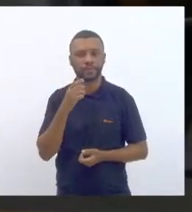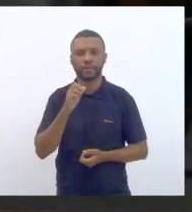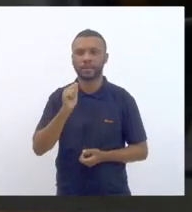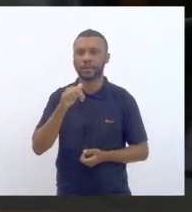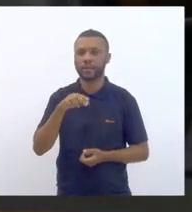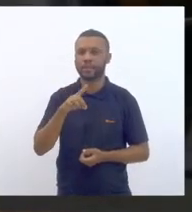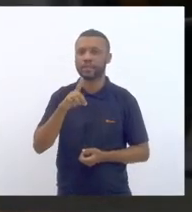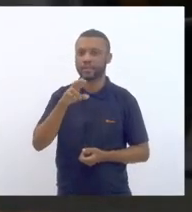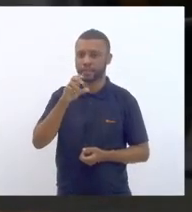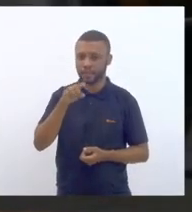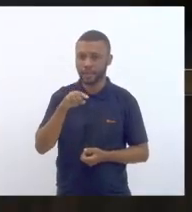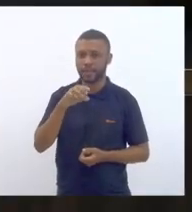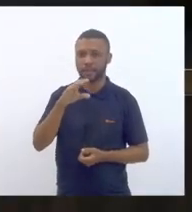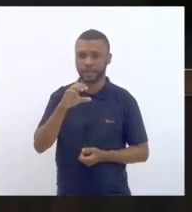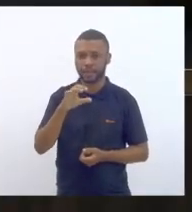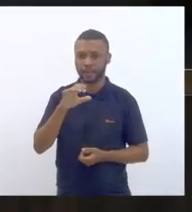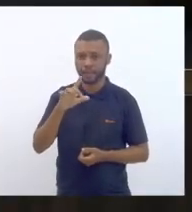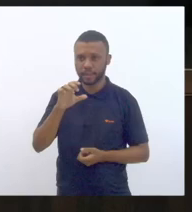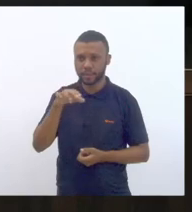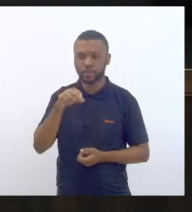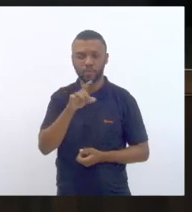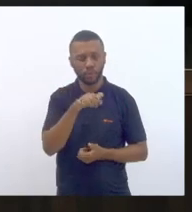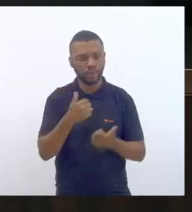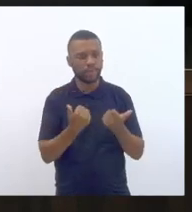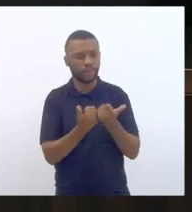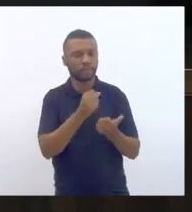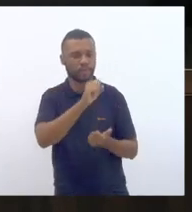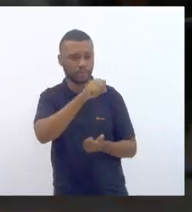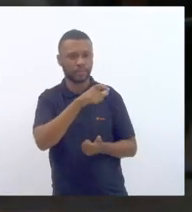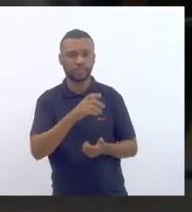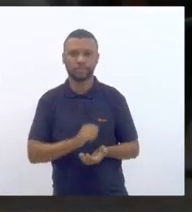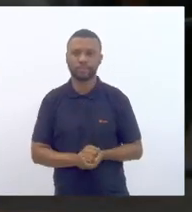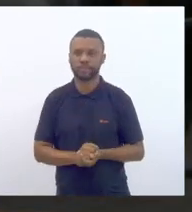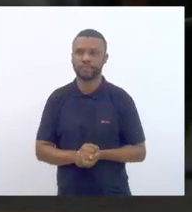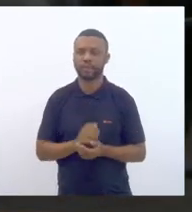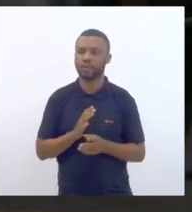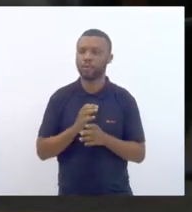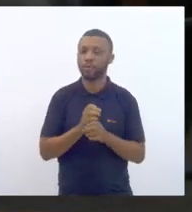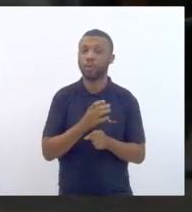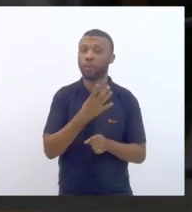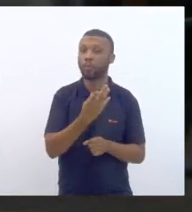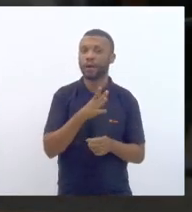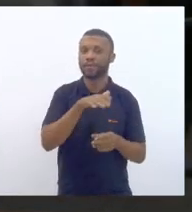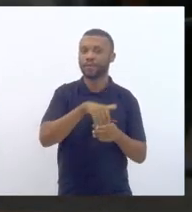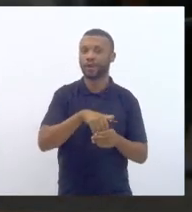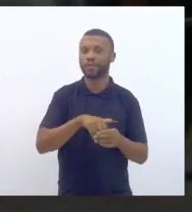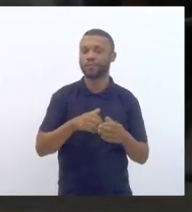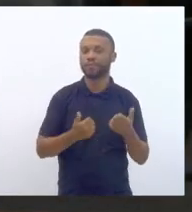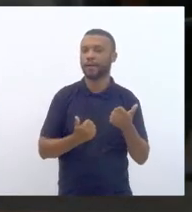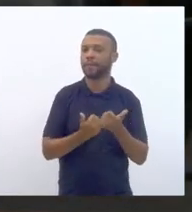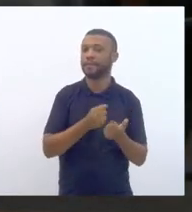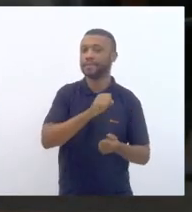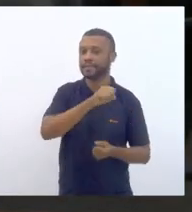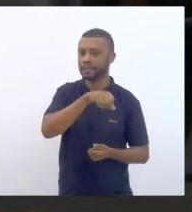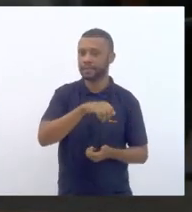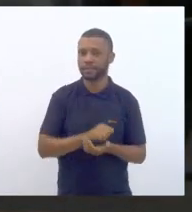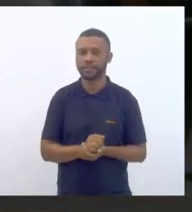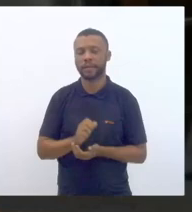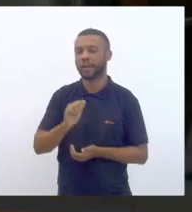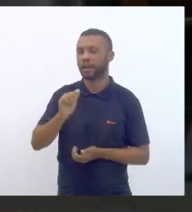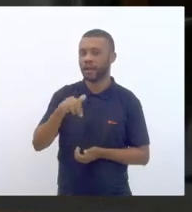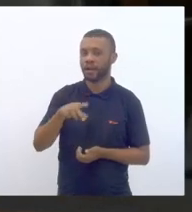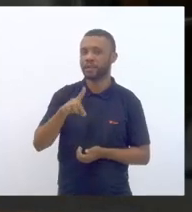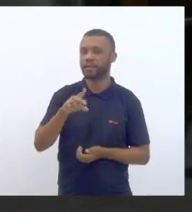André Siciliano. Sim, favorável. Sim, 4. Deputado André